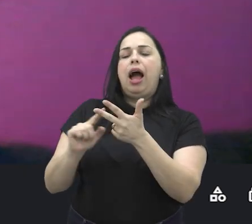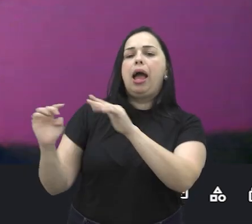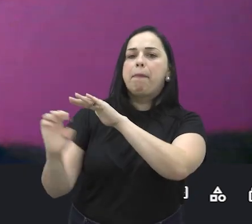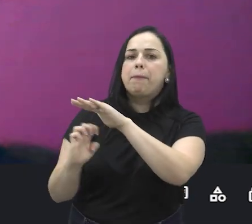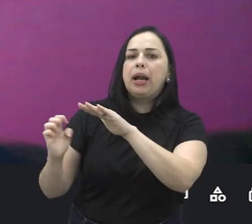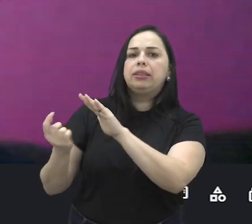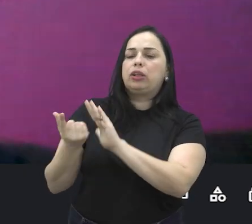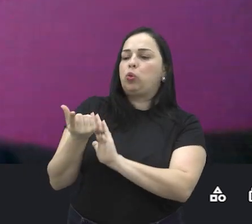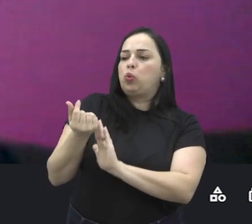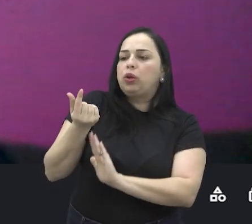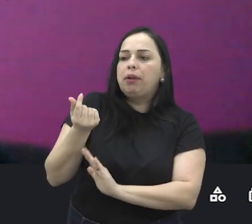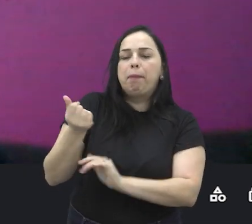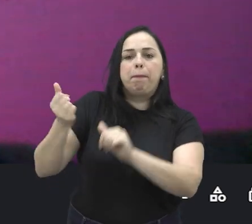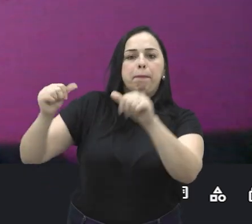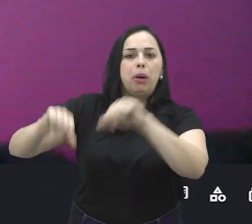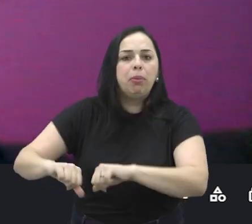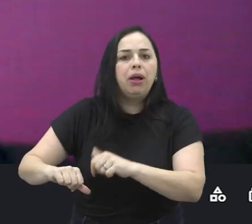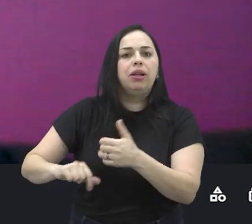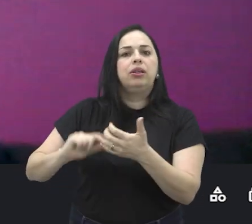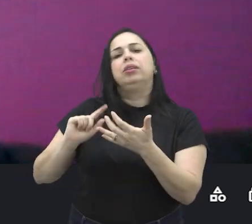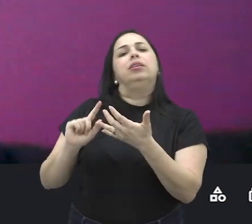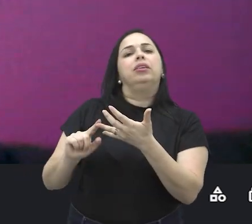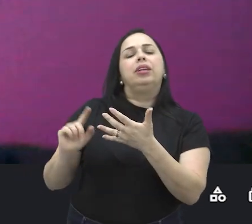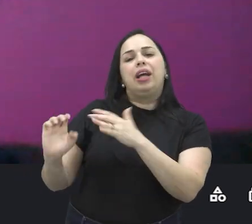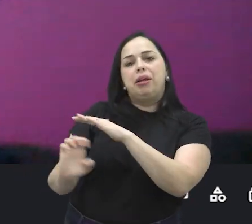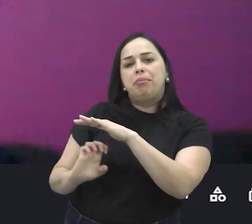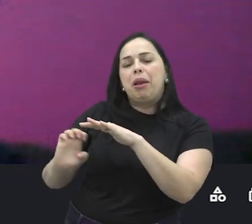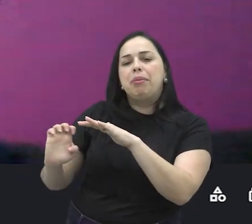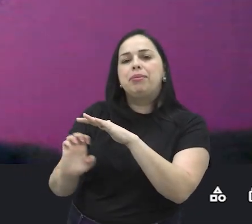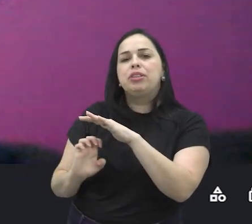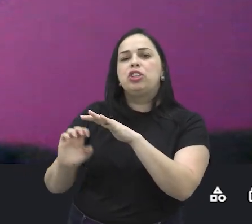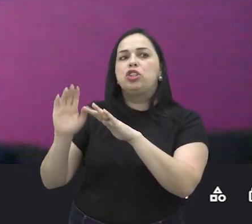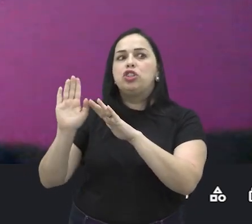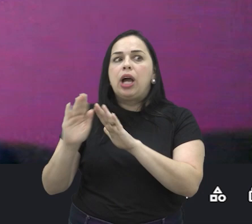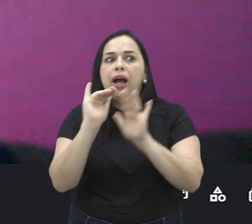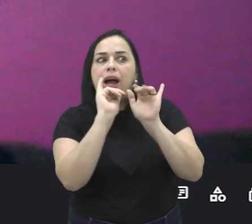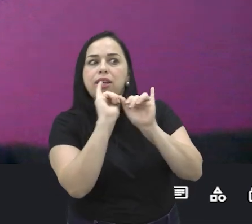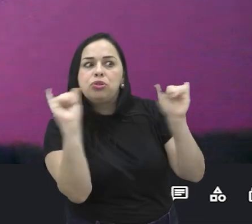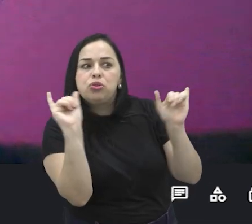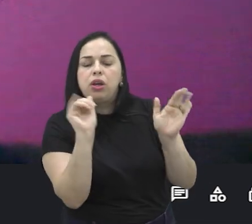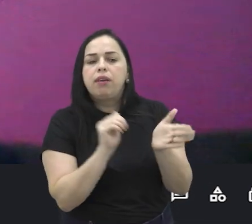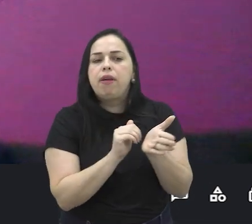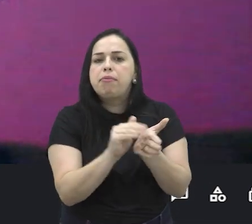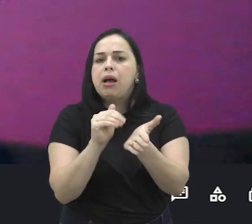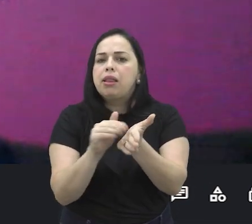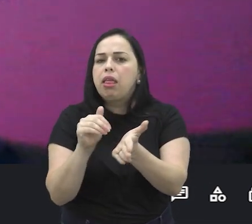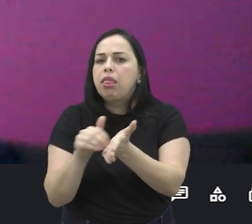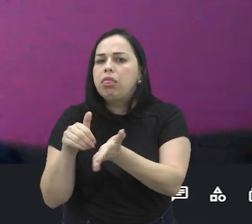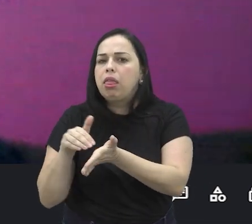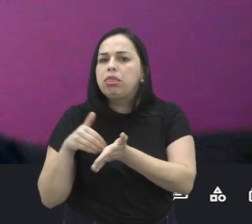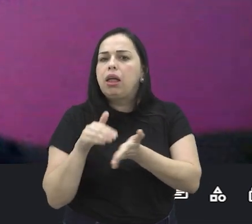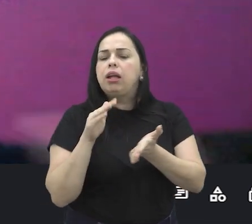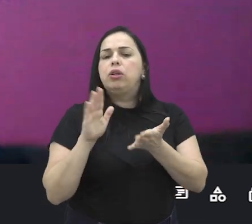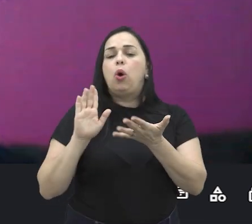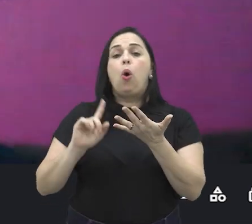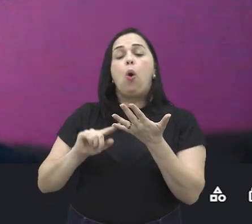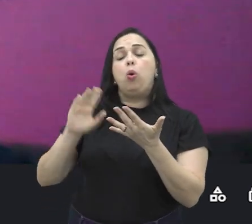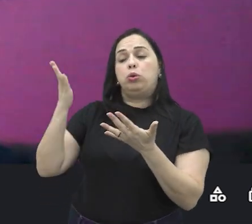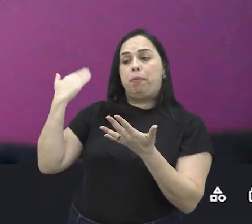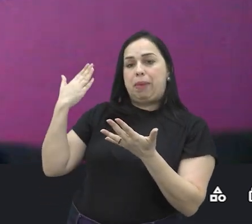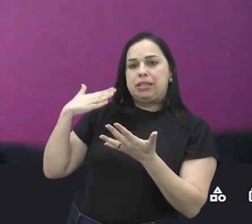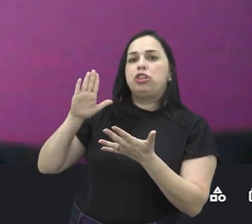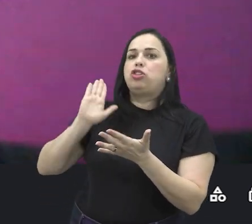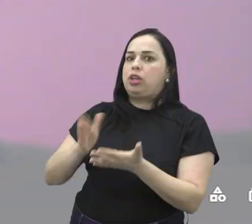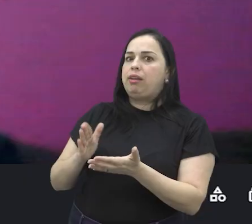por dificuldades, ou então essa empresa, né, já anunciou cortes, ou já fez isso no